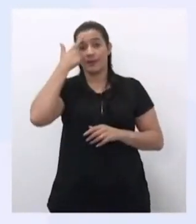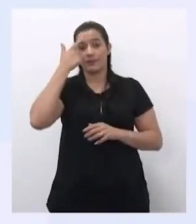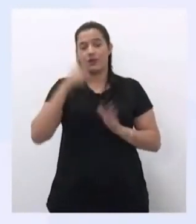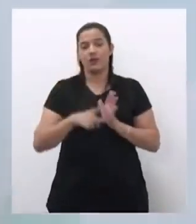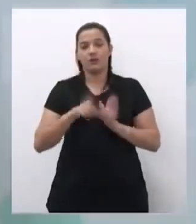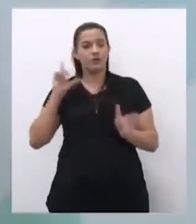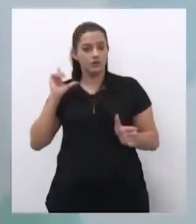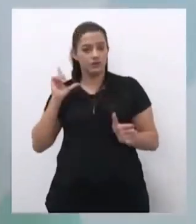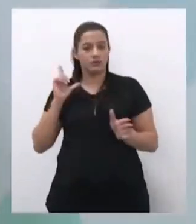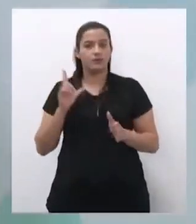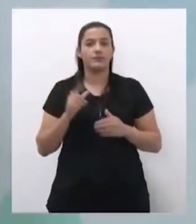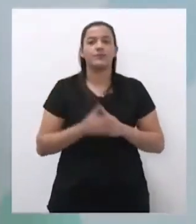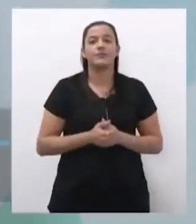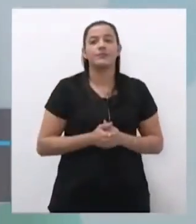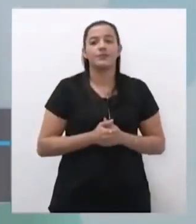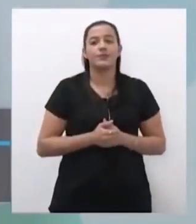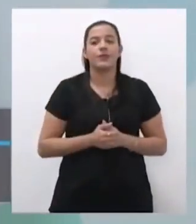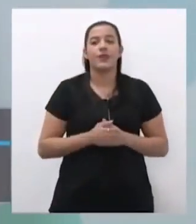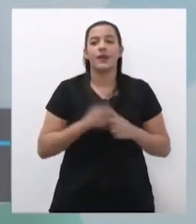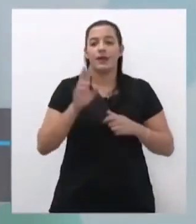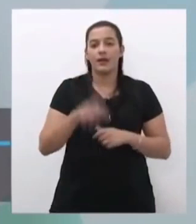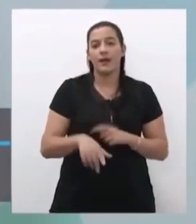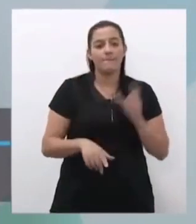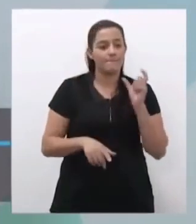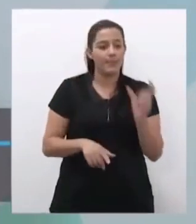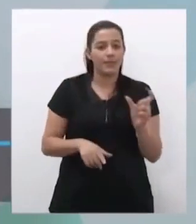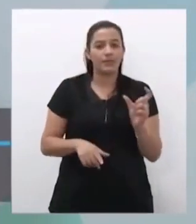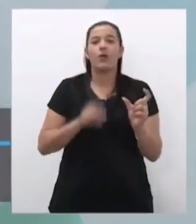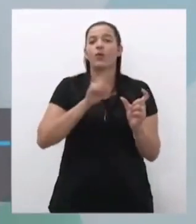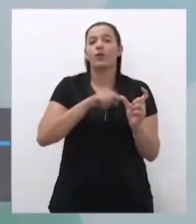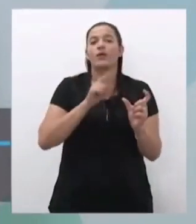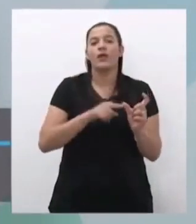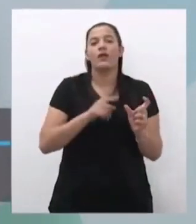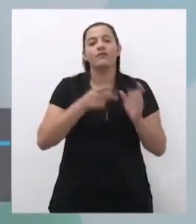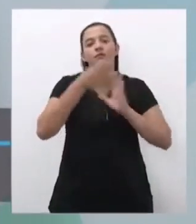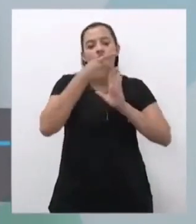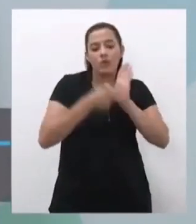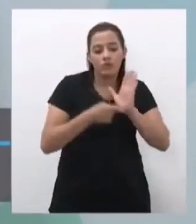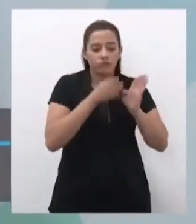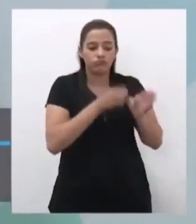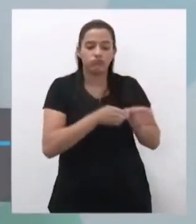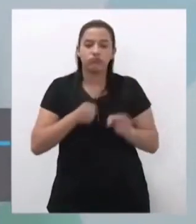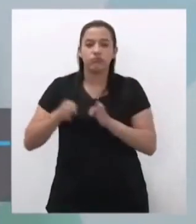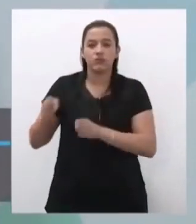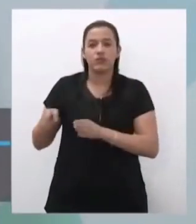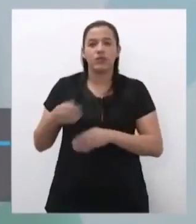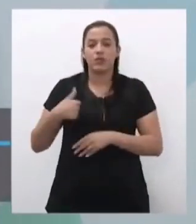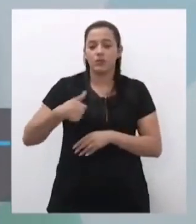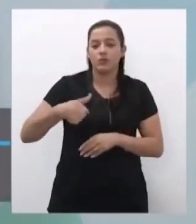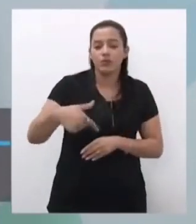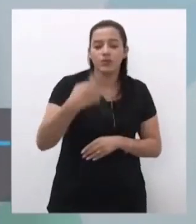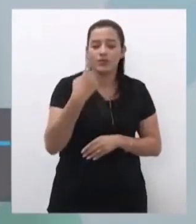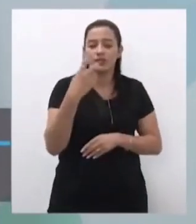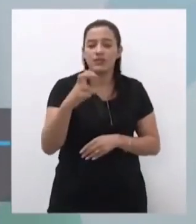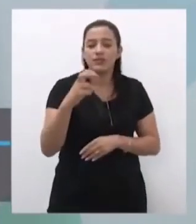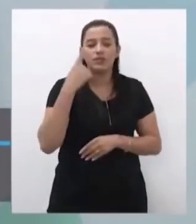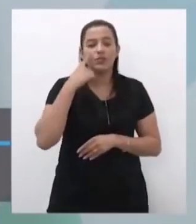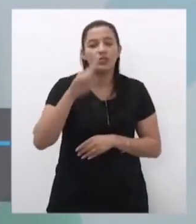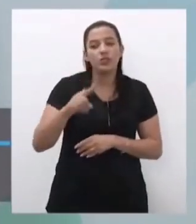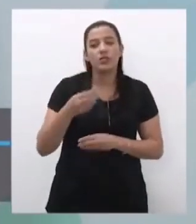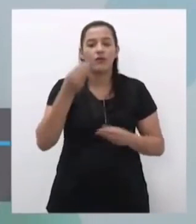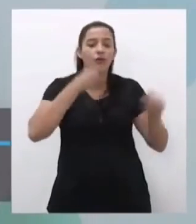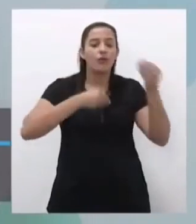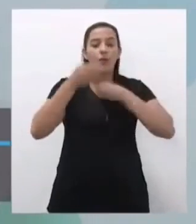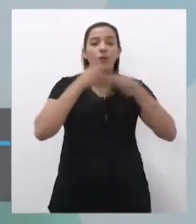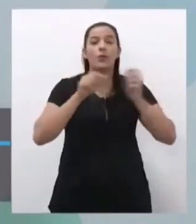Gente, alimentação, a palavra-chave é planejamento. Então, o que eu quero nos meus próximos 15 dias? Eu gostaria de comer tal coisa, tal